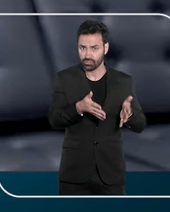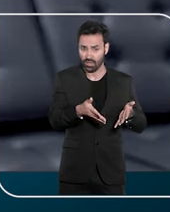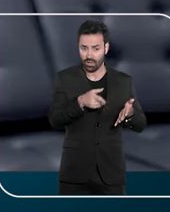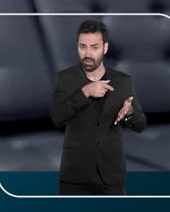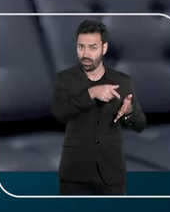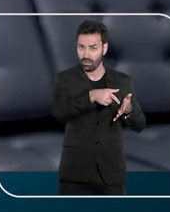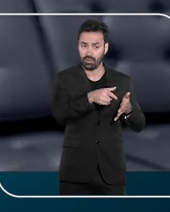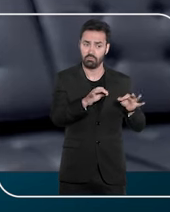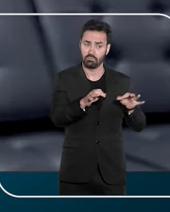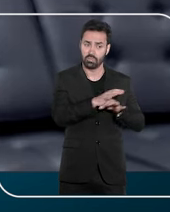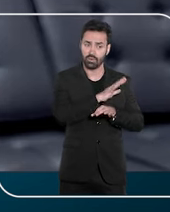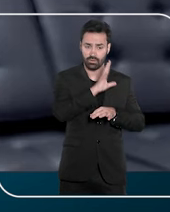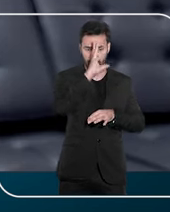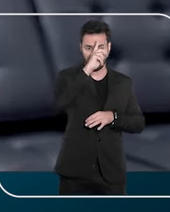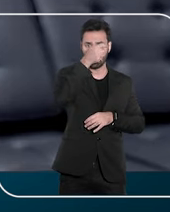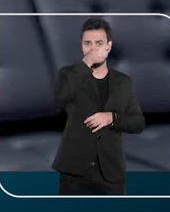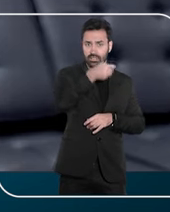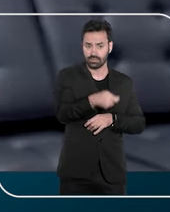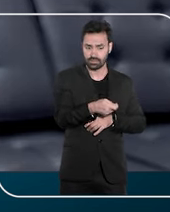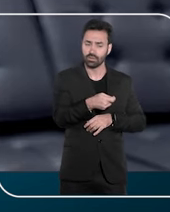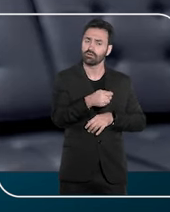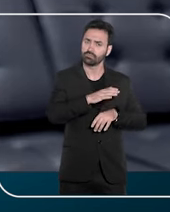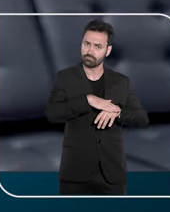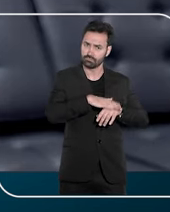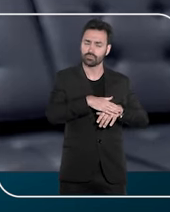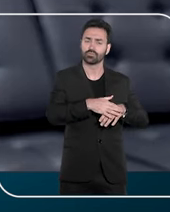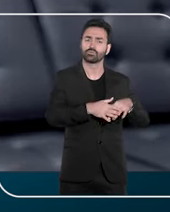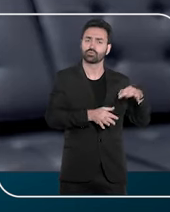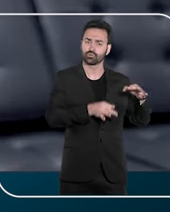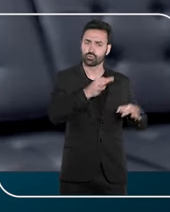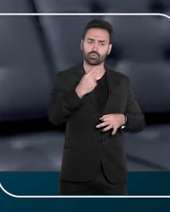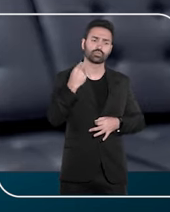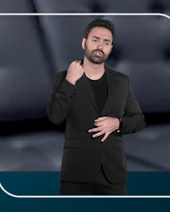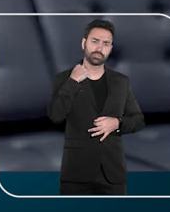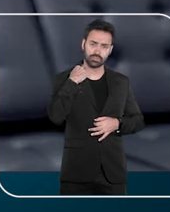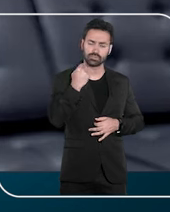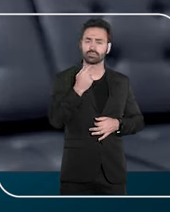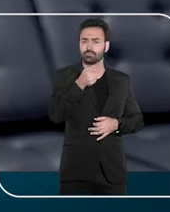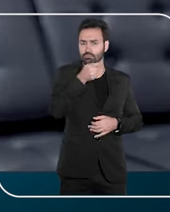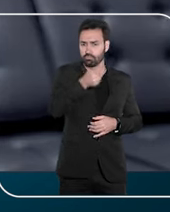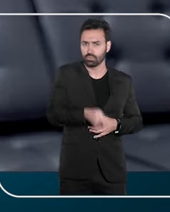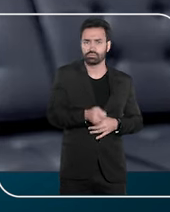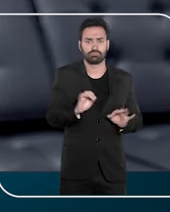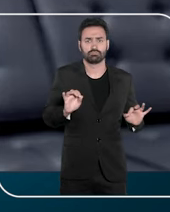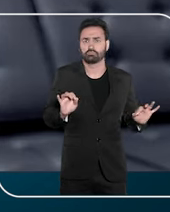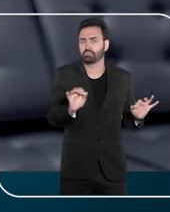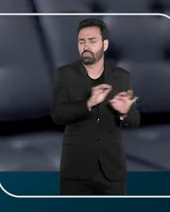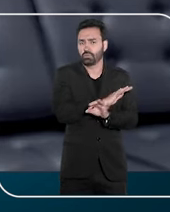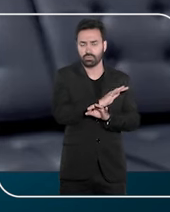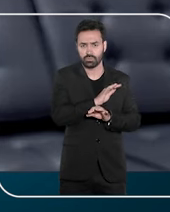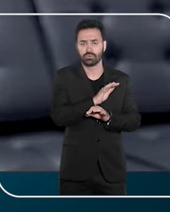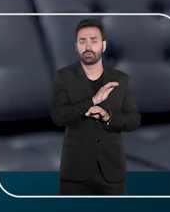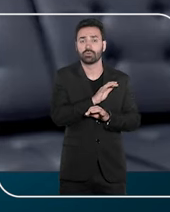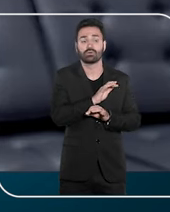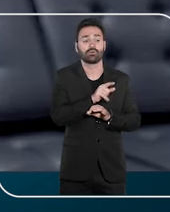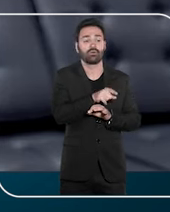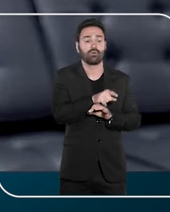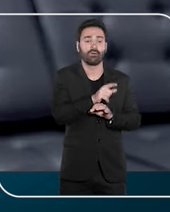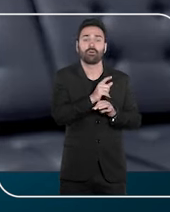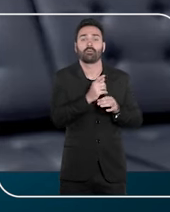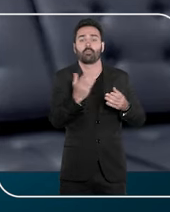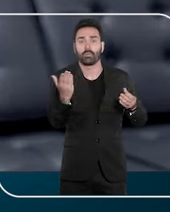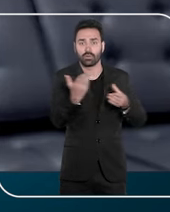origem, para um juiz de direito, para um tribunal de justiça ou tribunal regional federal, sejam novamente submetidas a